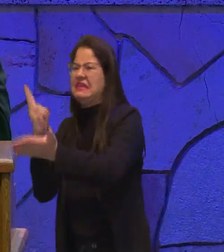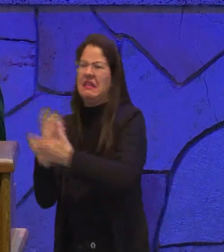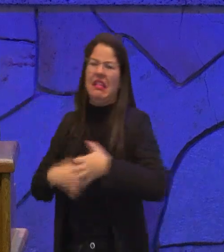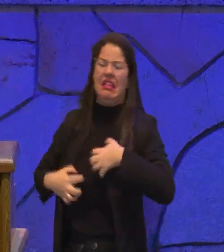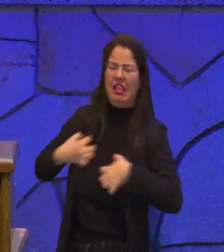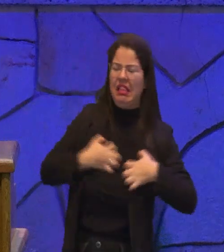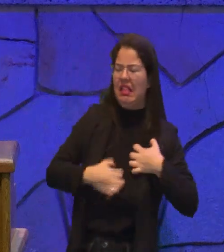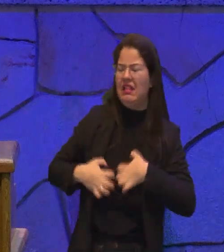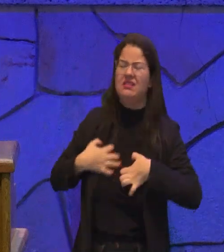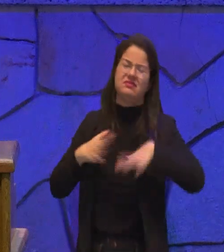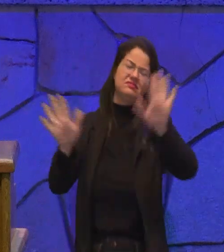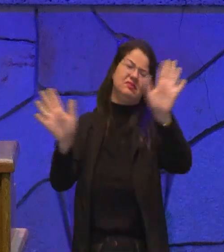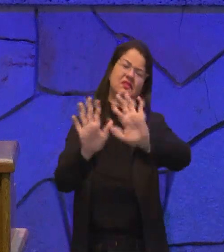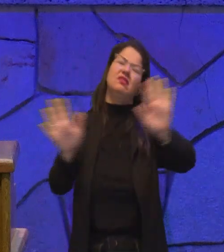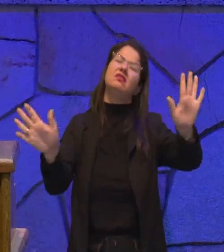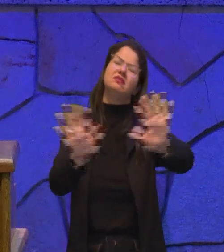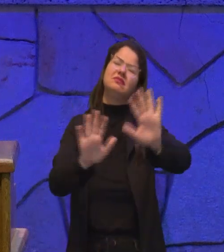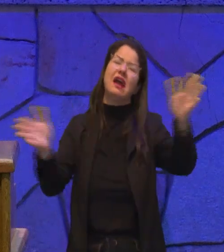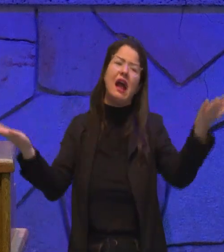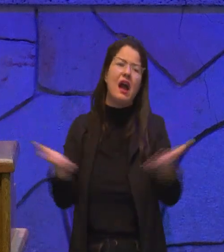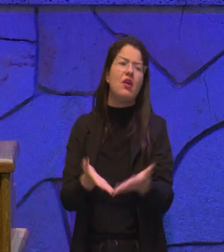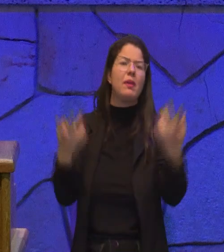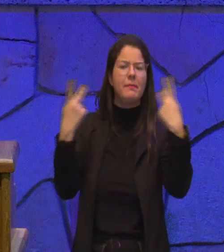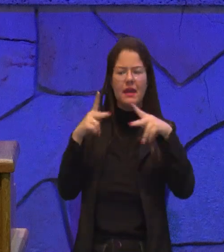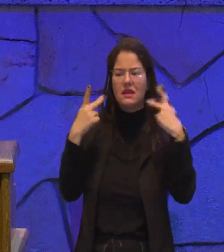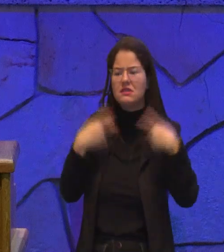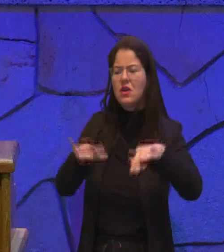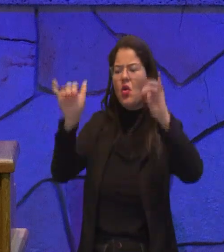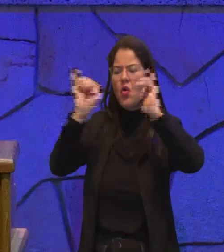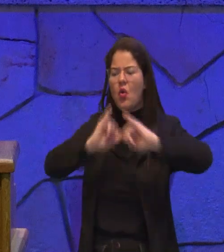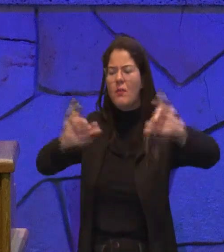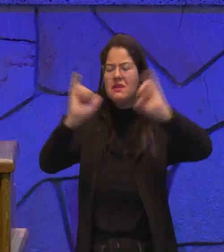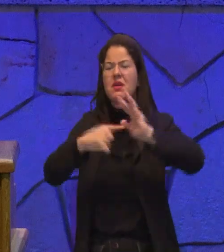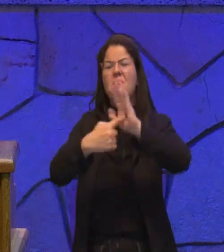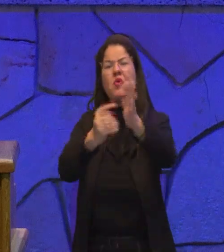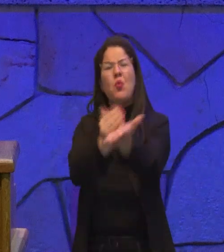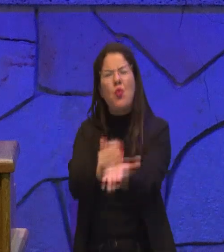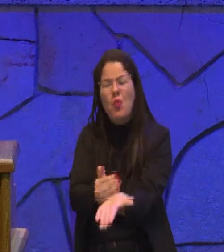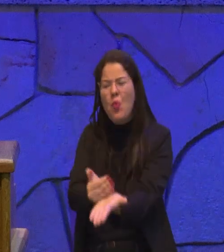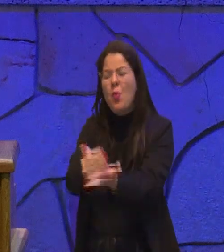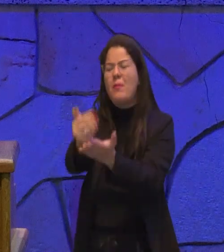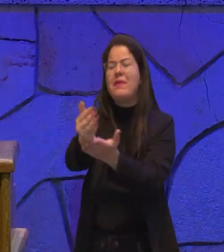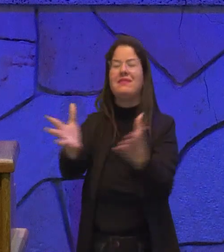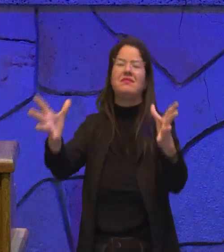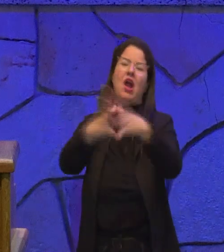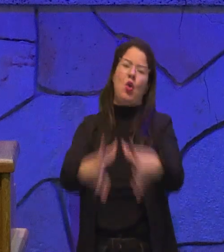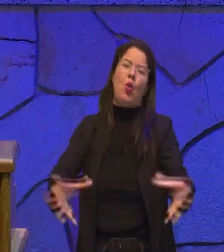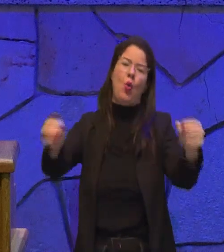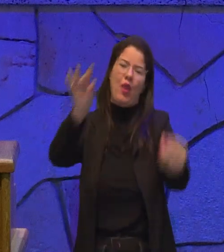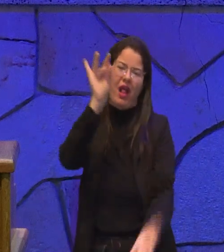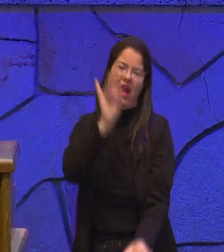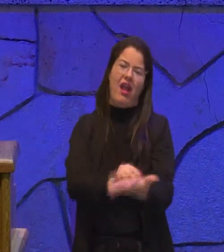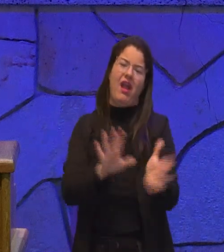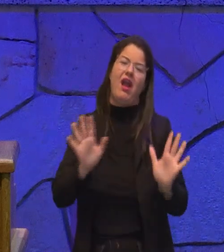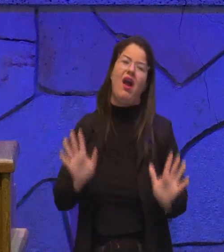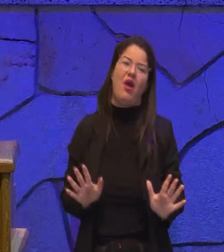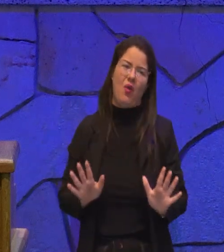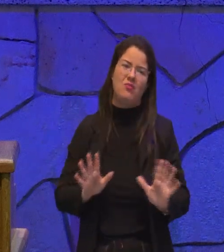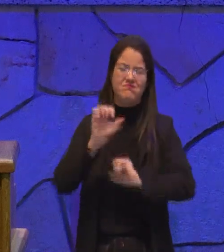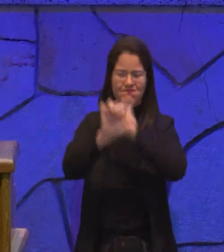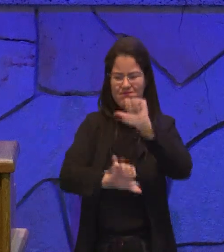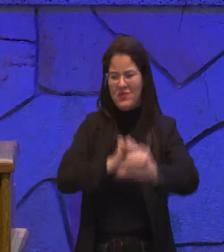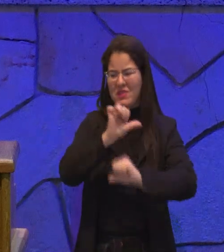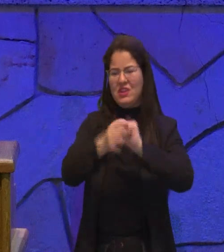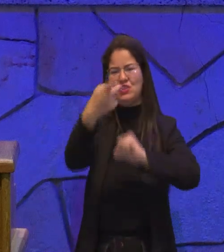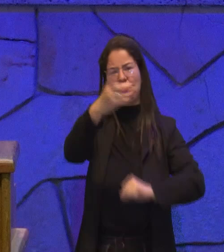que esta mensagem, que este sermão seja o início de uma cura, de um restabelecimento da